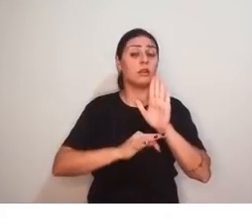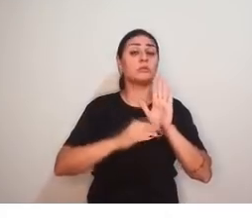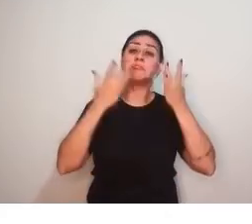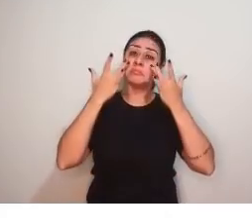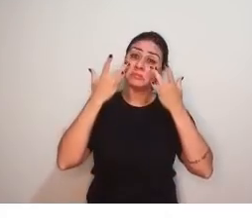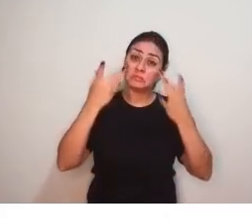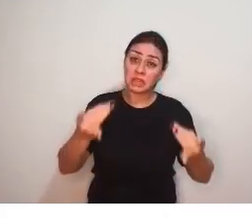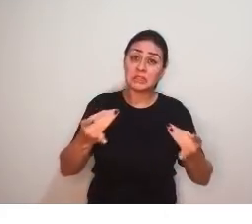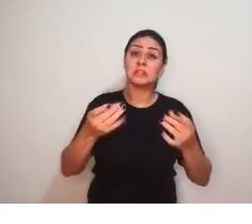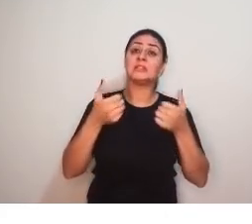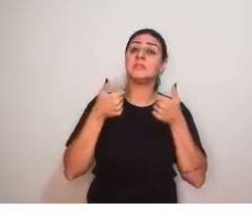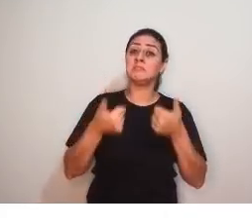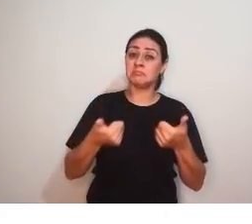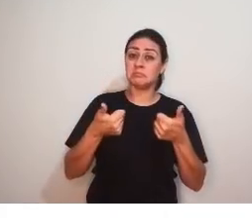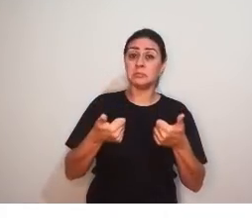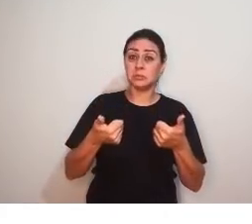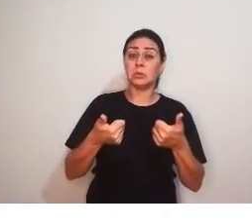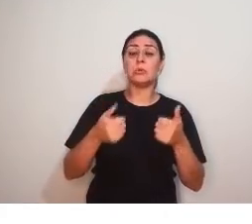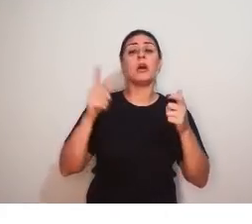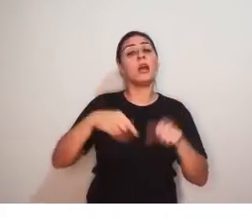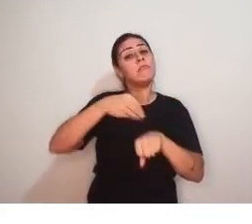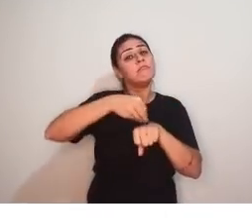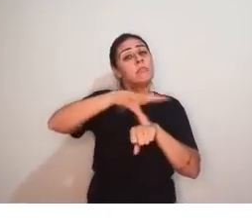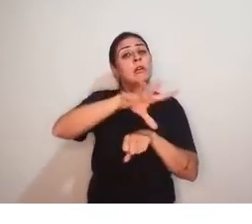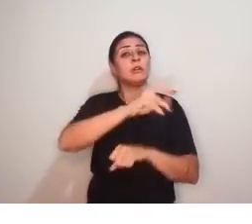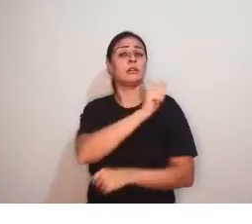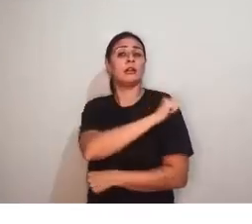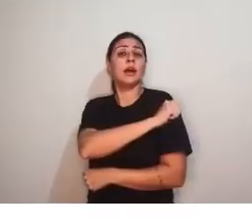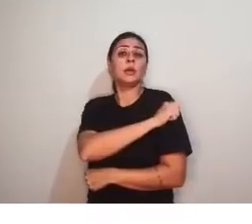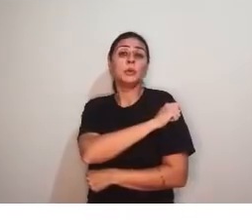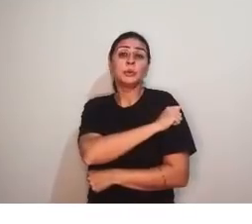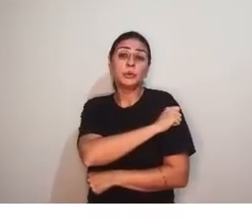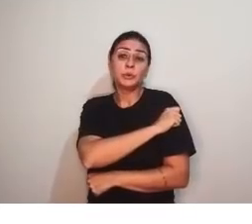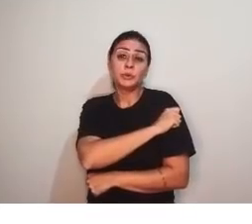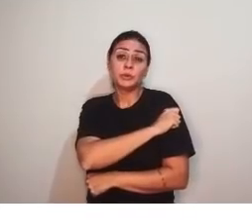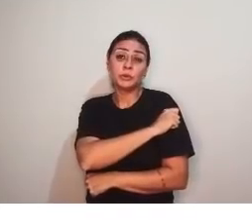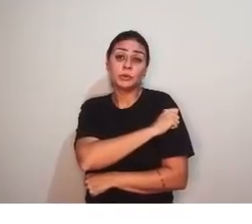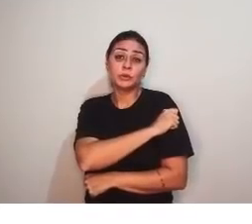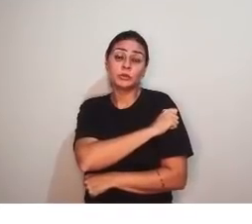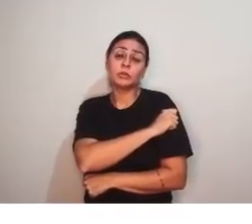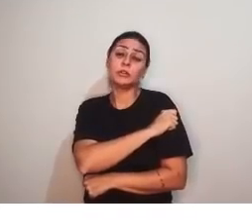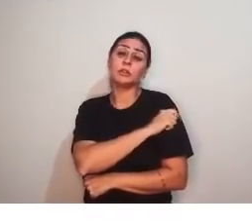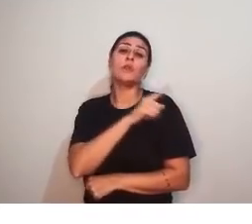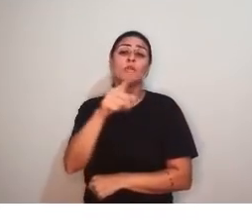artigos da Wikipédia que sejam relevantes e interessantes e de correção, para compartilhar com os nossos